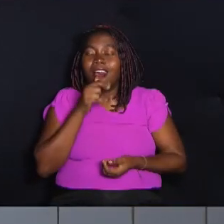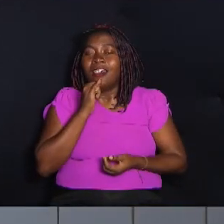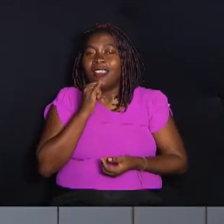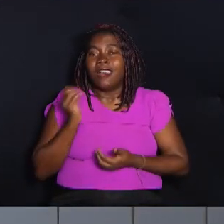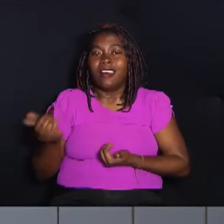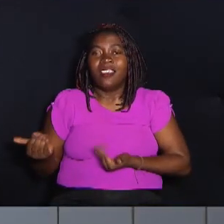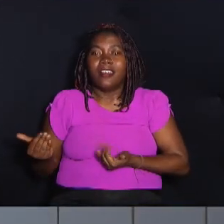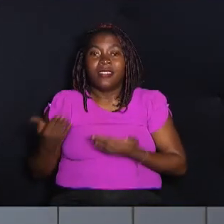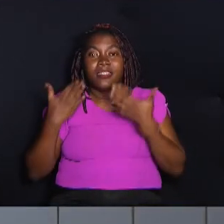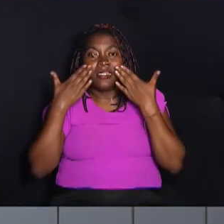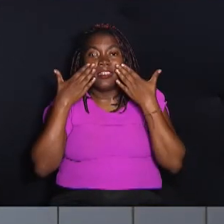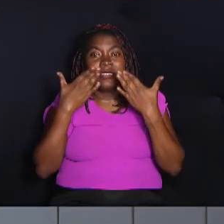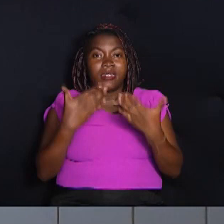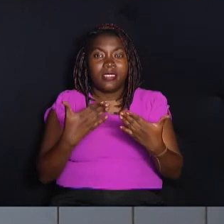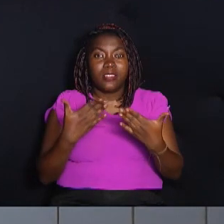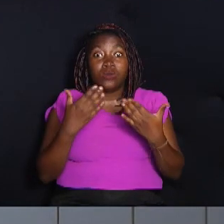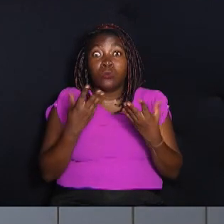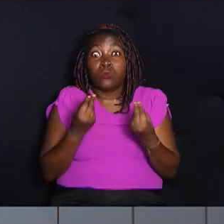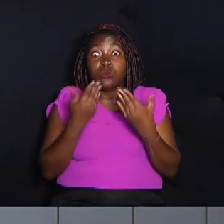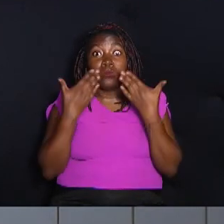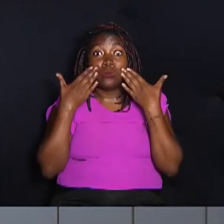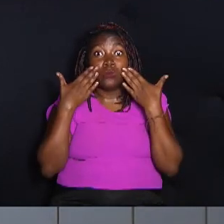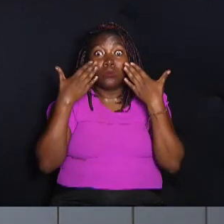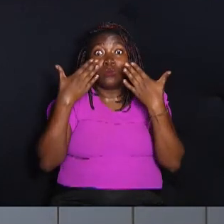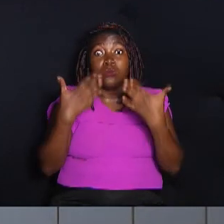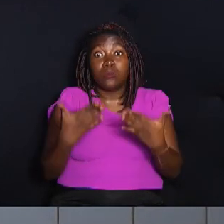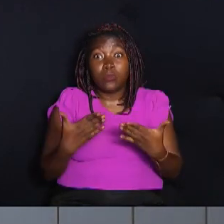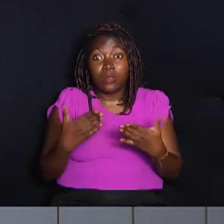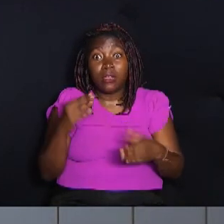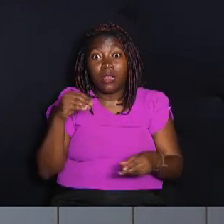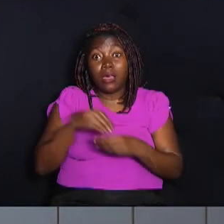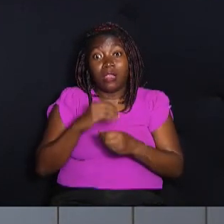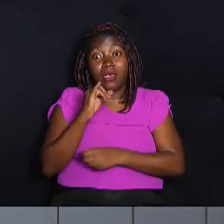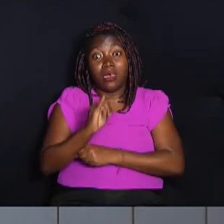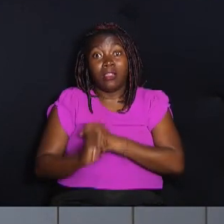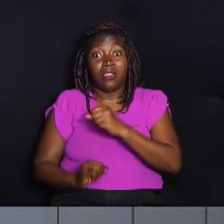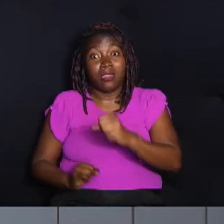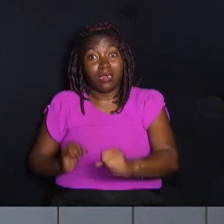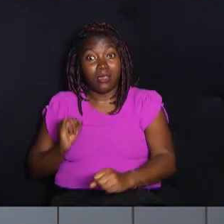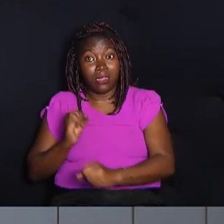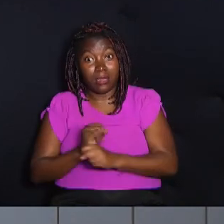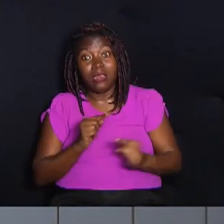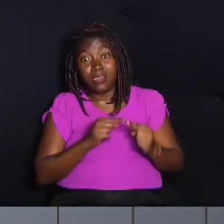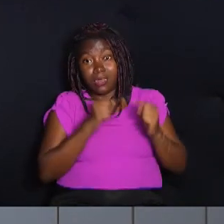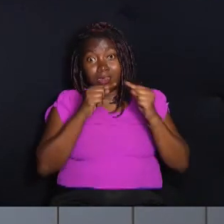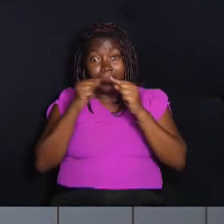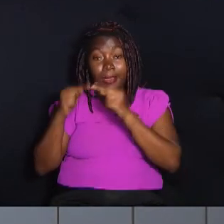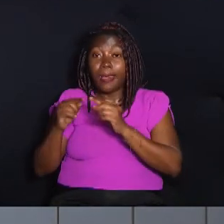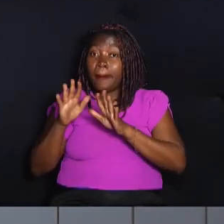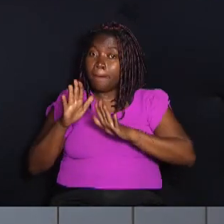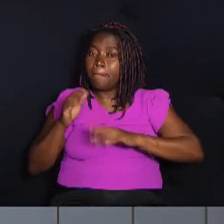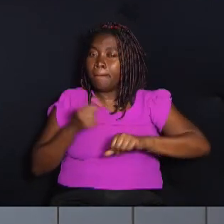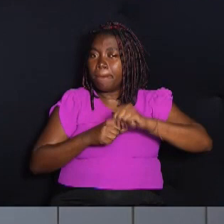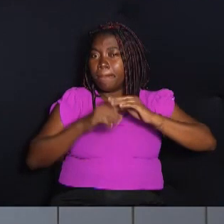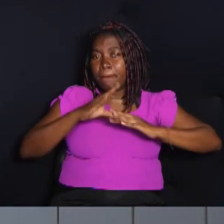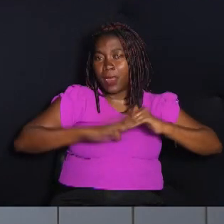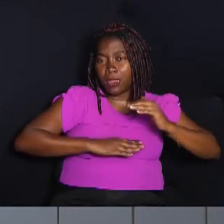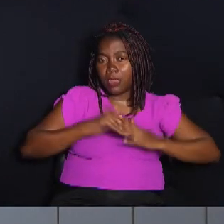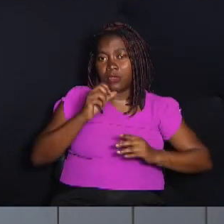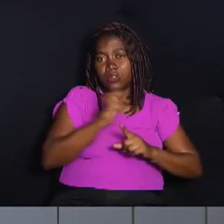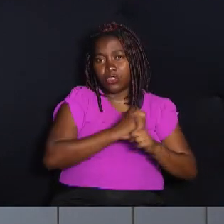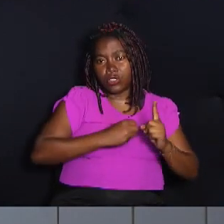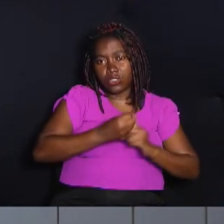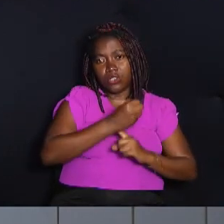a exposição, a superexposição nas redes sociais. Sim. Mas os profissionais e a sociedade de modo